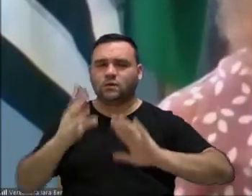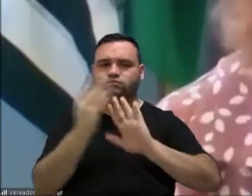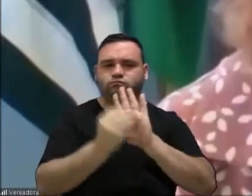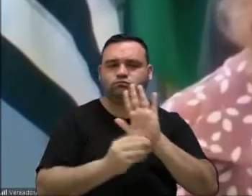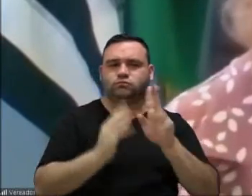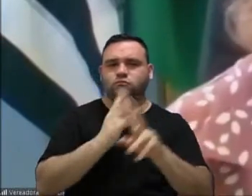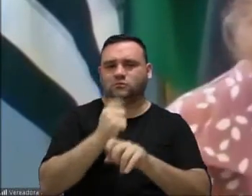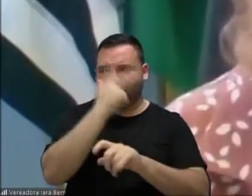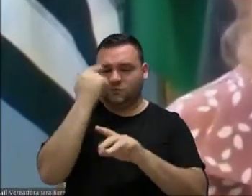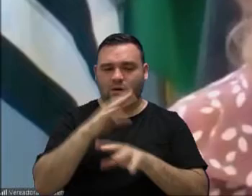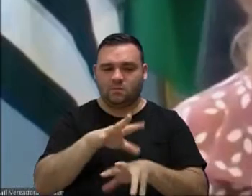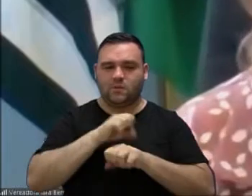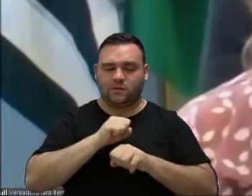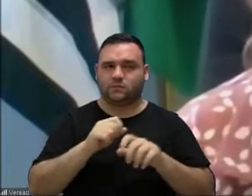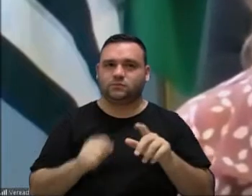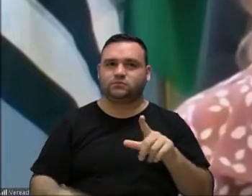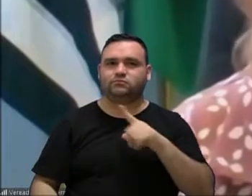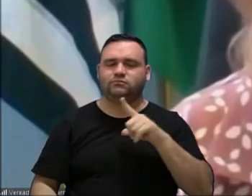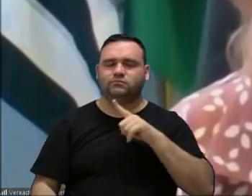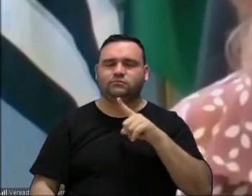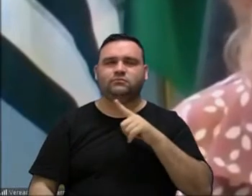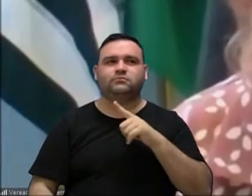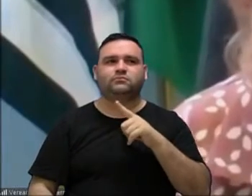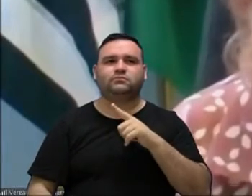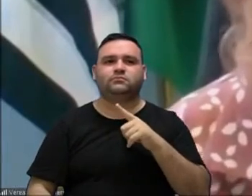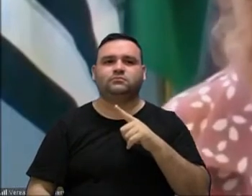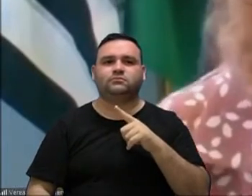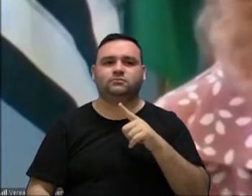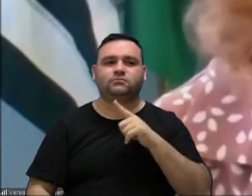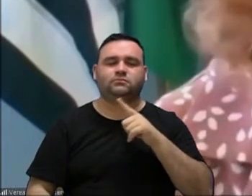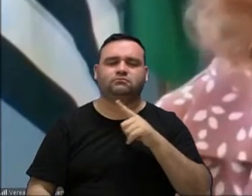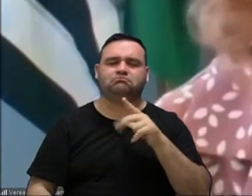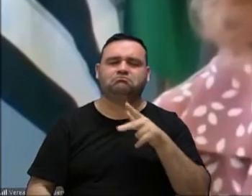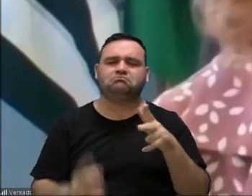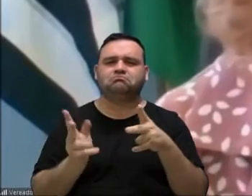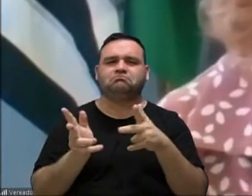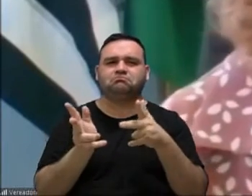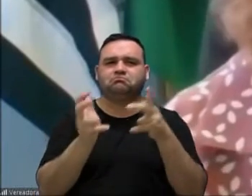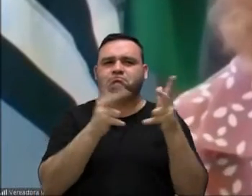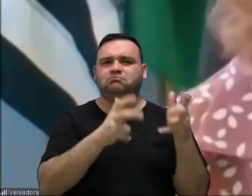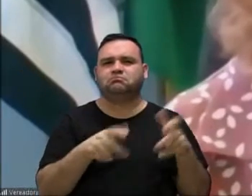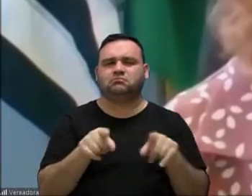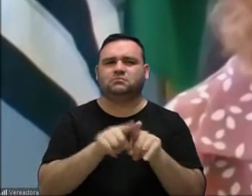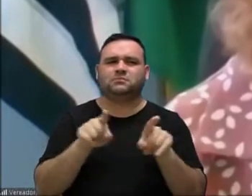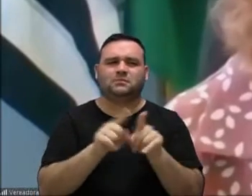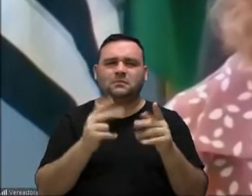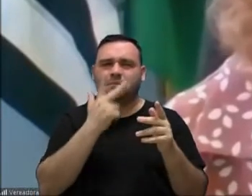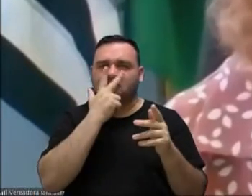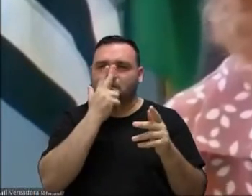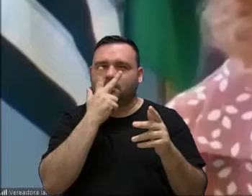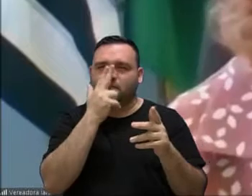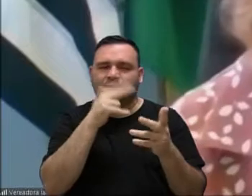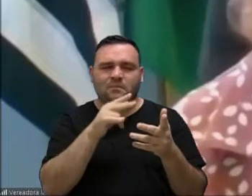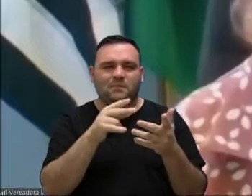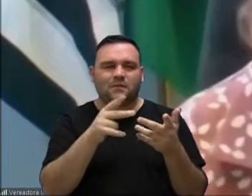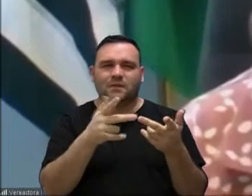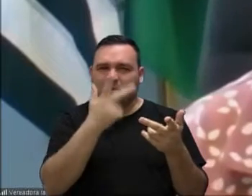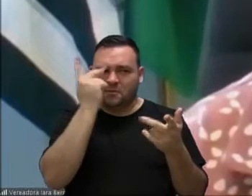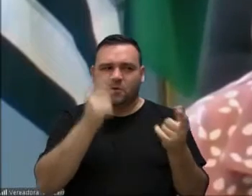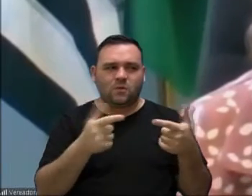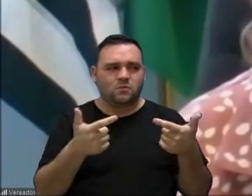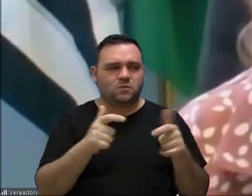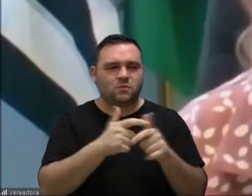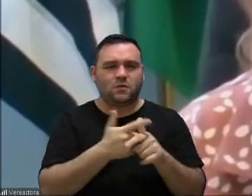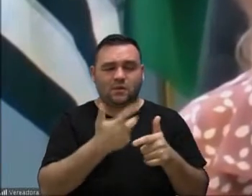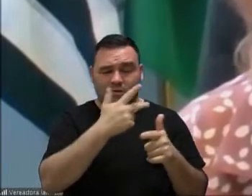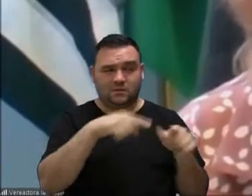COVID e tenho visto essa relativa folga na